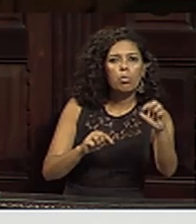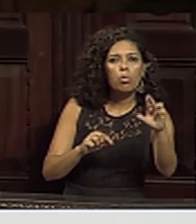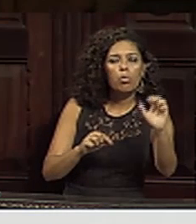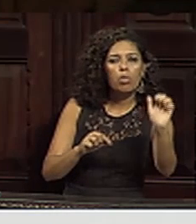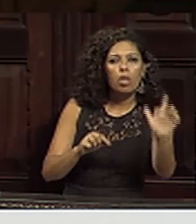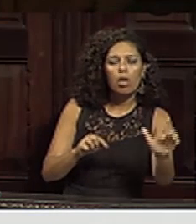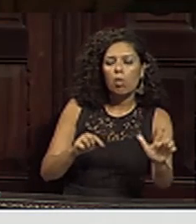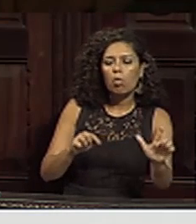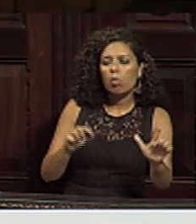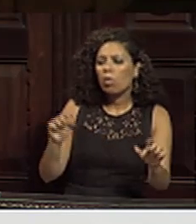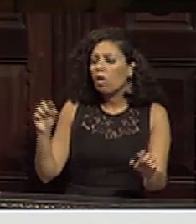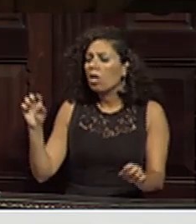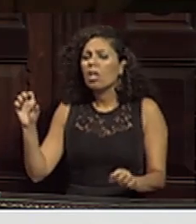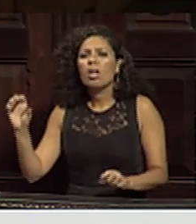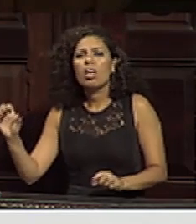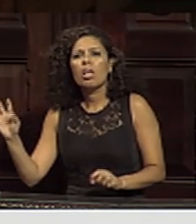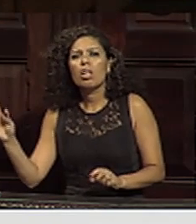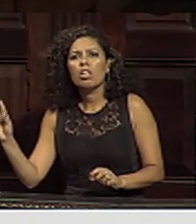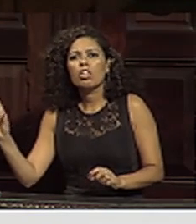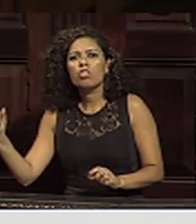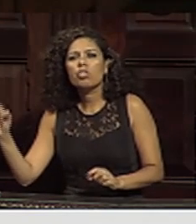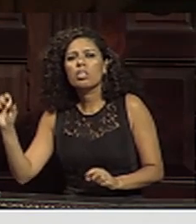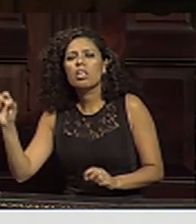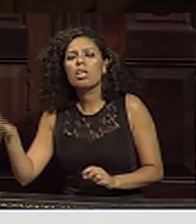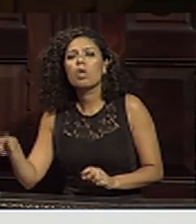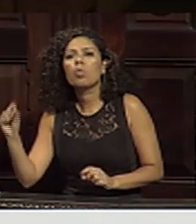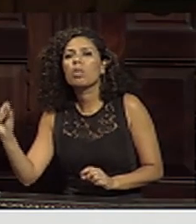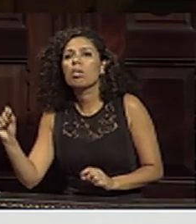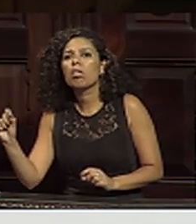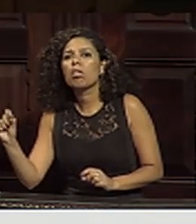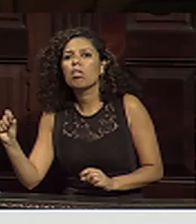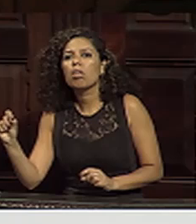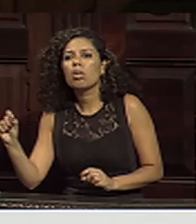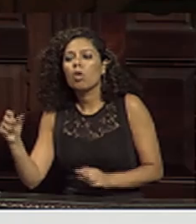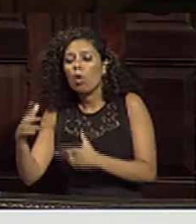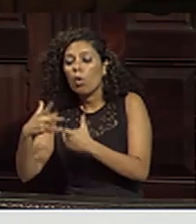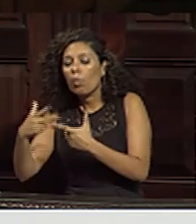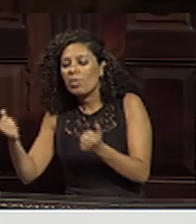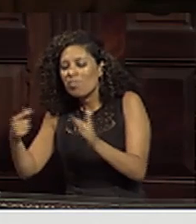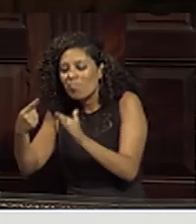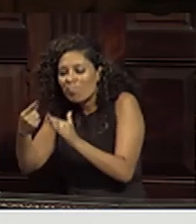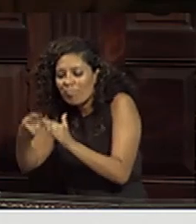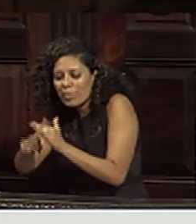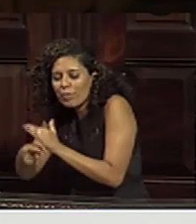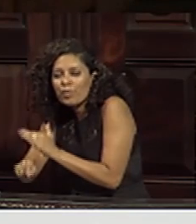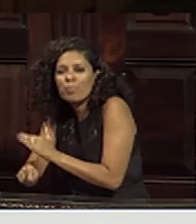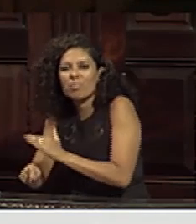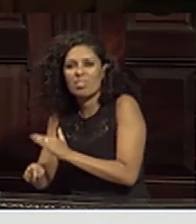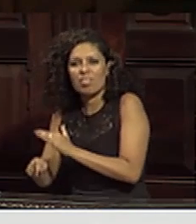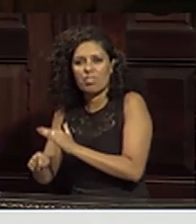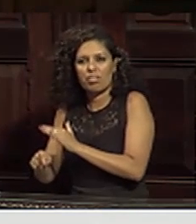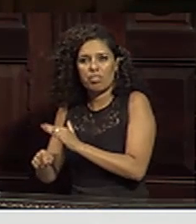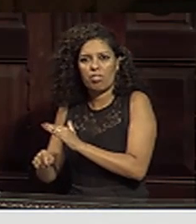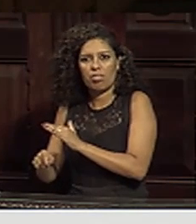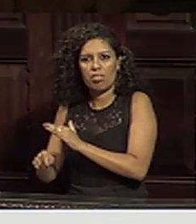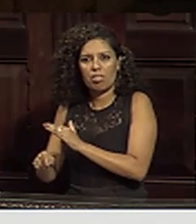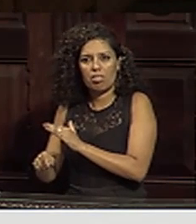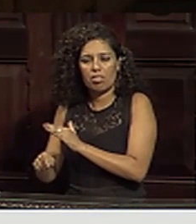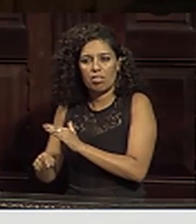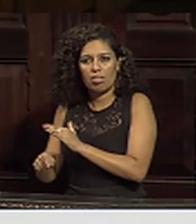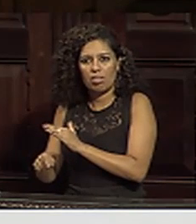são princípios, e nos princípios eles